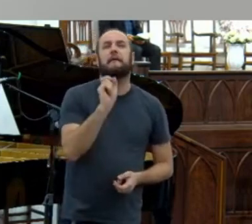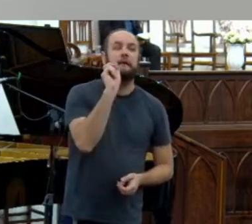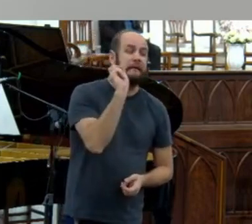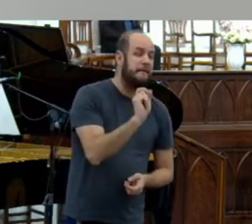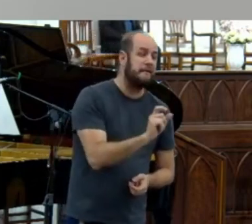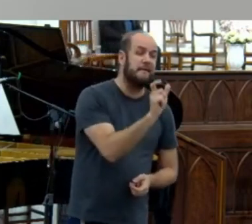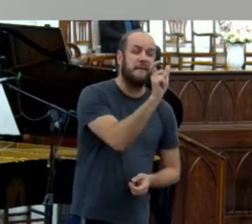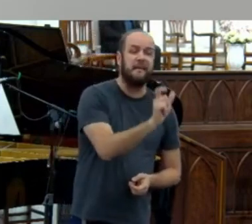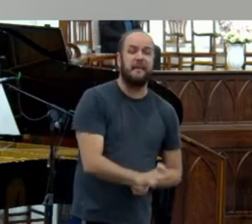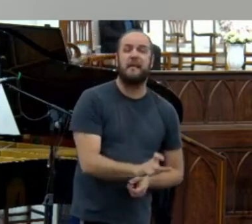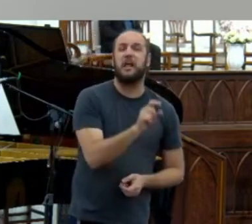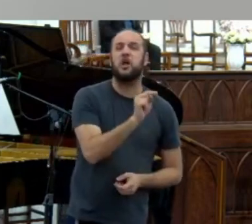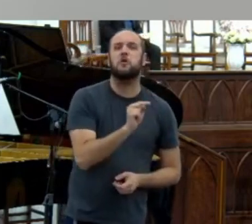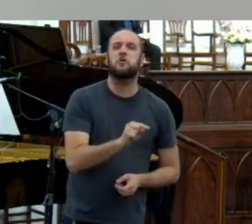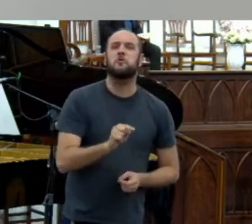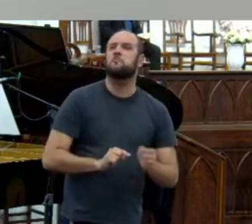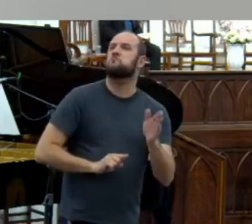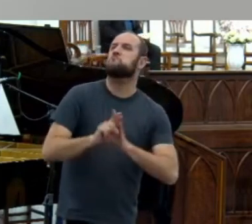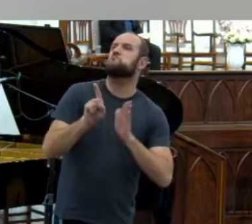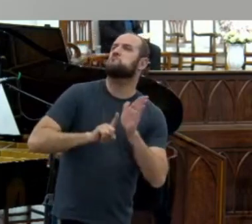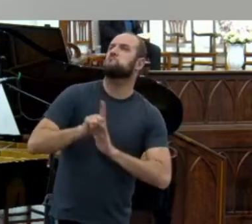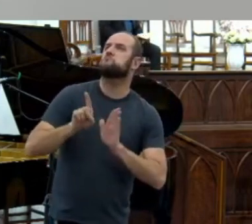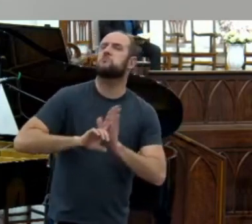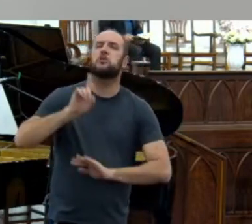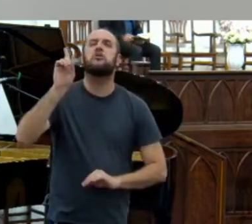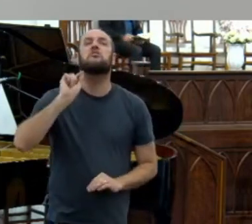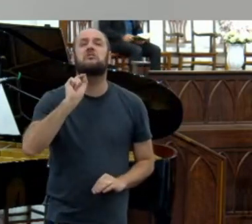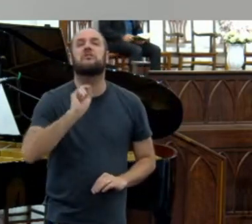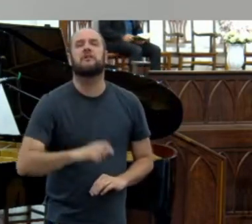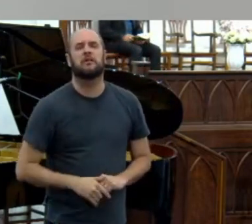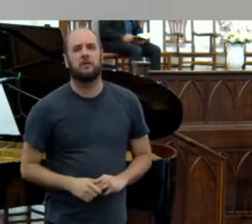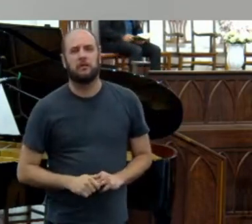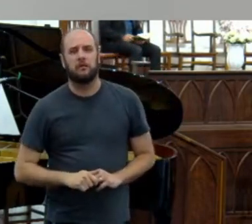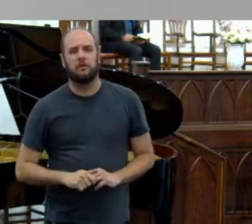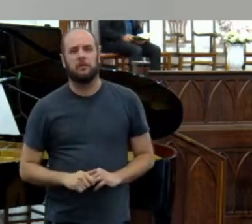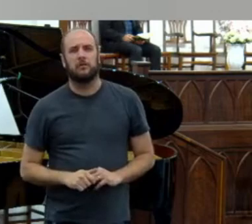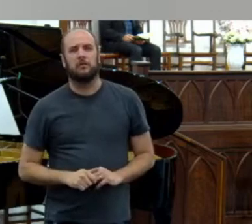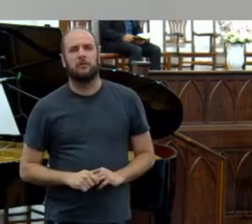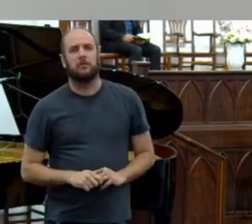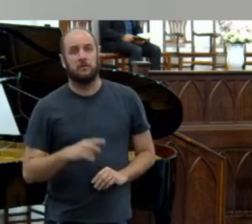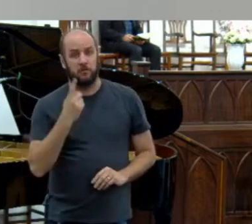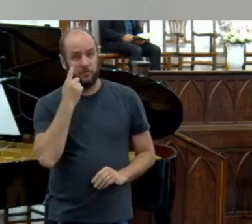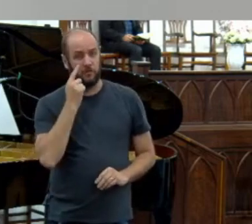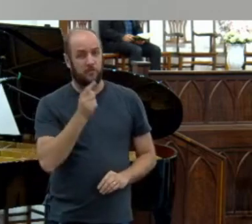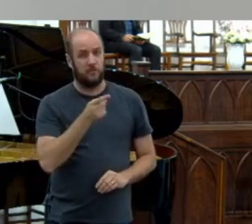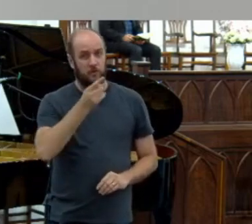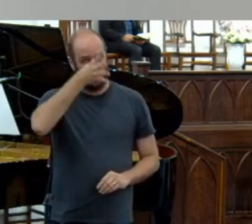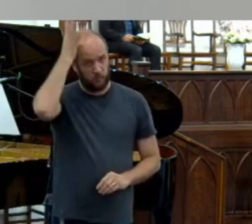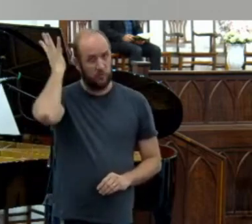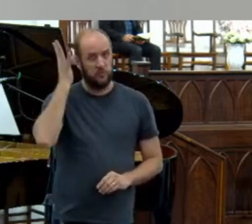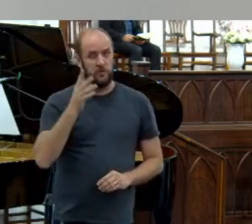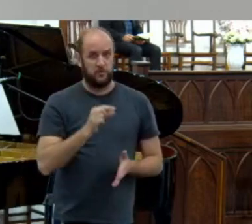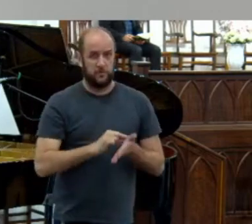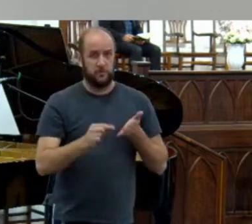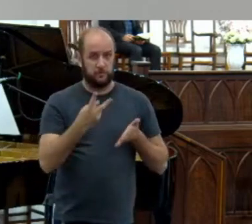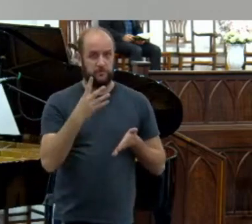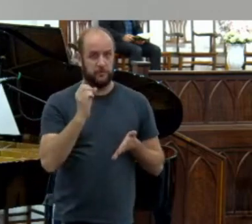para objetar ao Criador? Veja o 9 de Romanos que nós lemos, verso